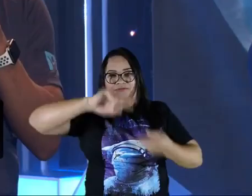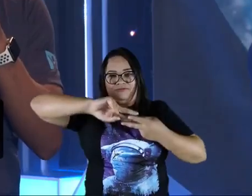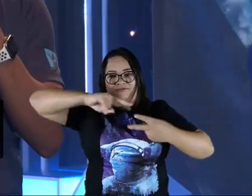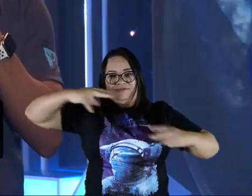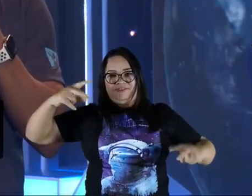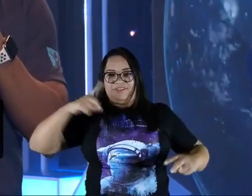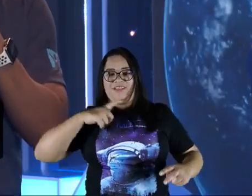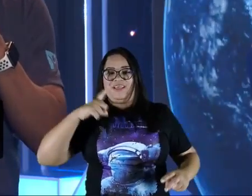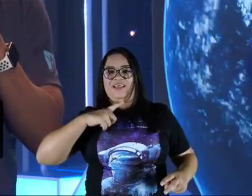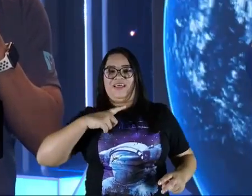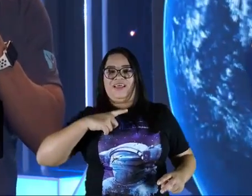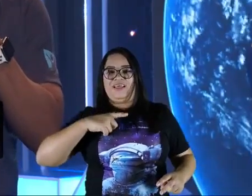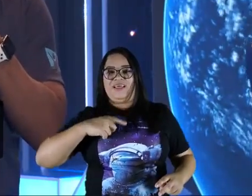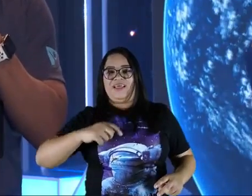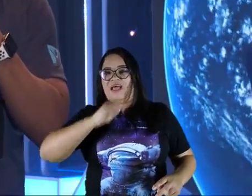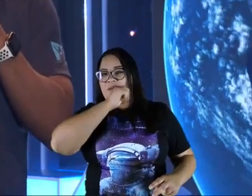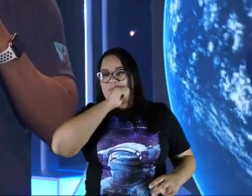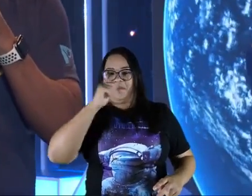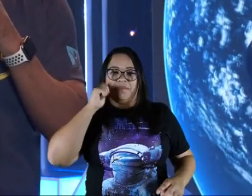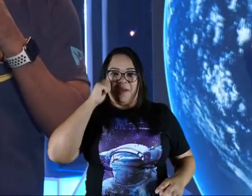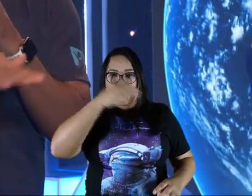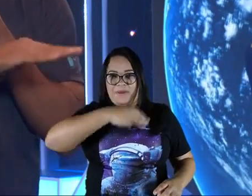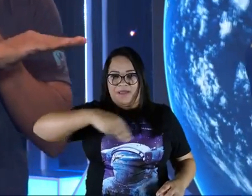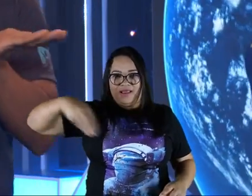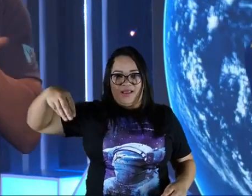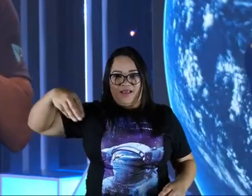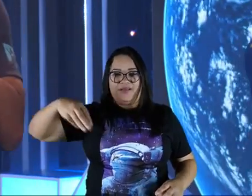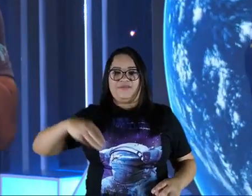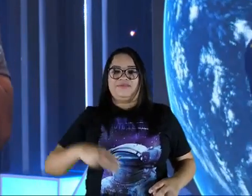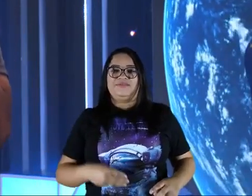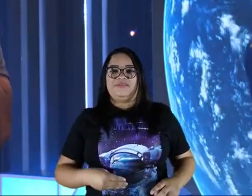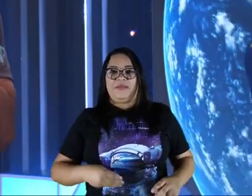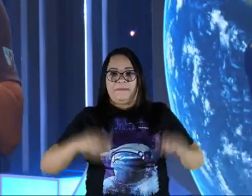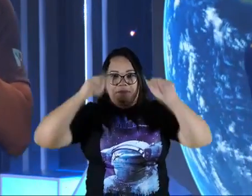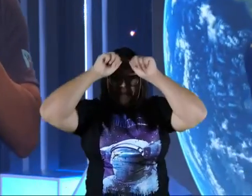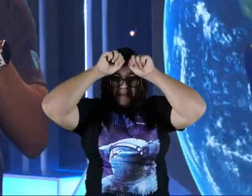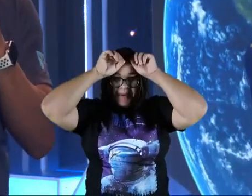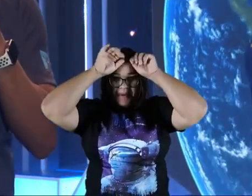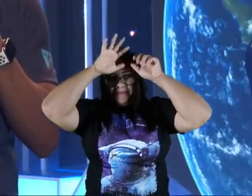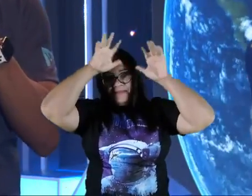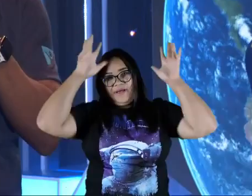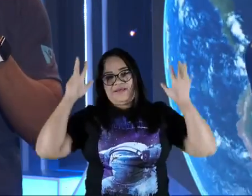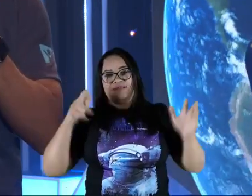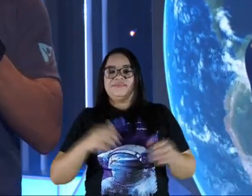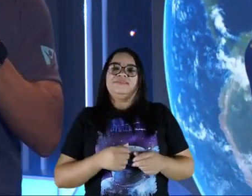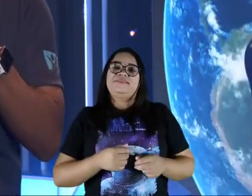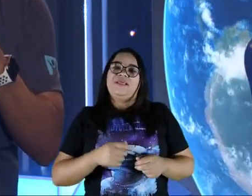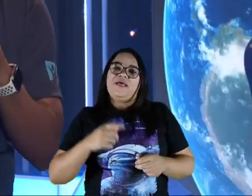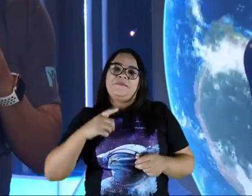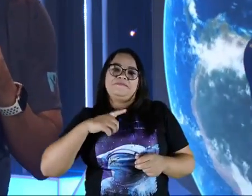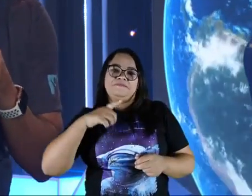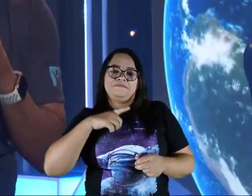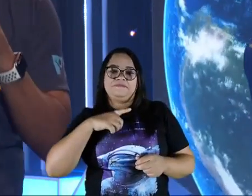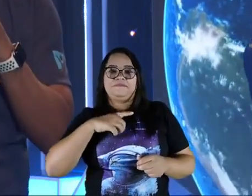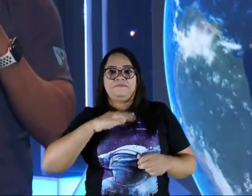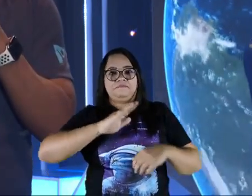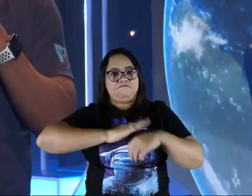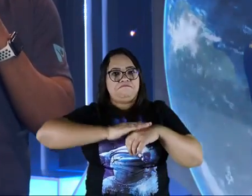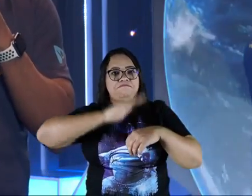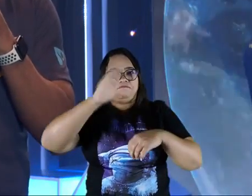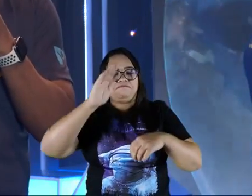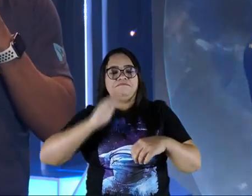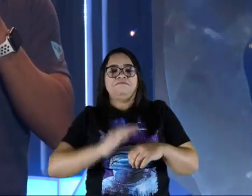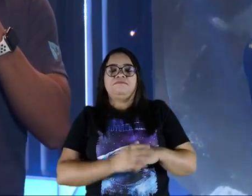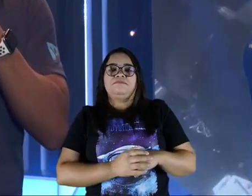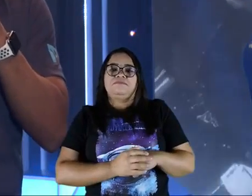norte, do Amapá, do Pará, do Maranhão. Esse ano já fizemos um ano histórico, mais de 65 mil Calebs, mais de 16 mil batismos.